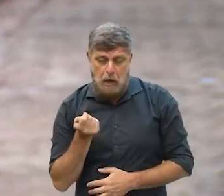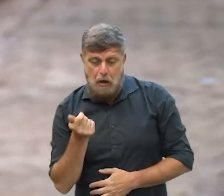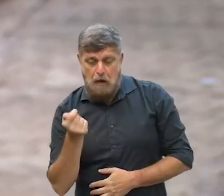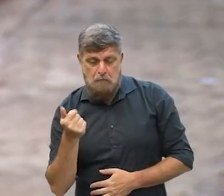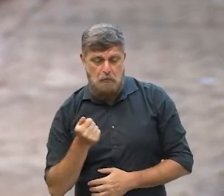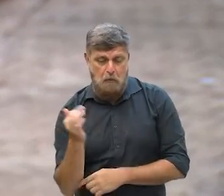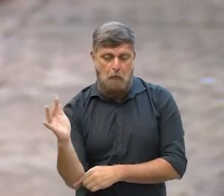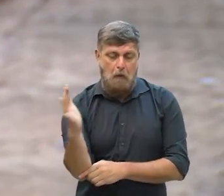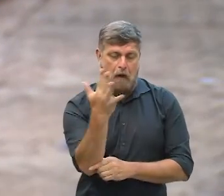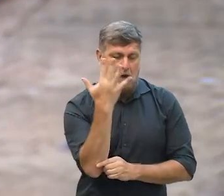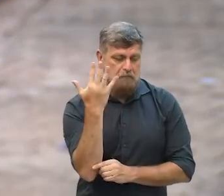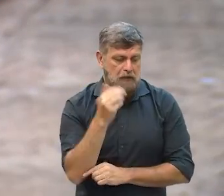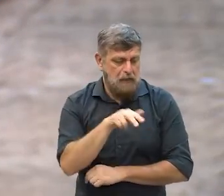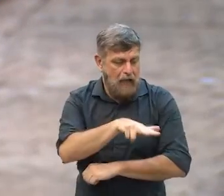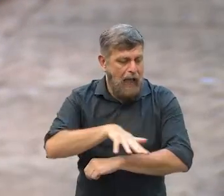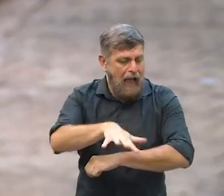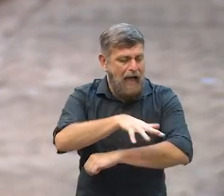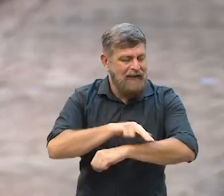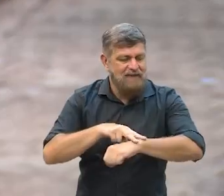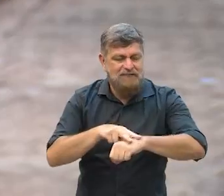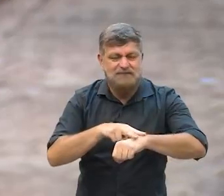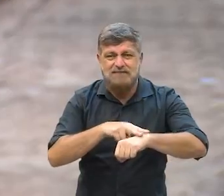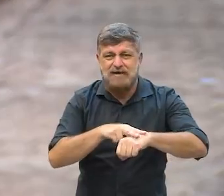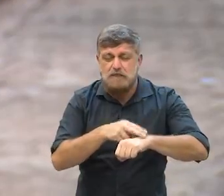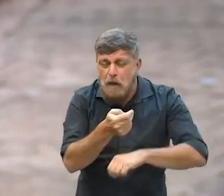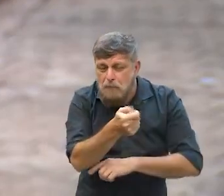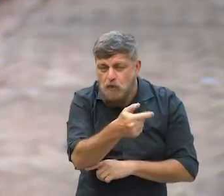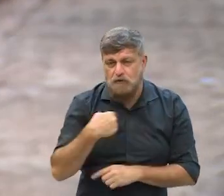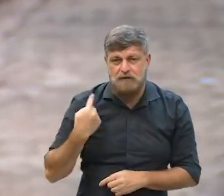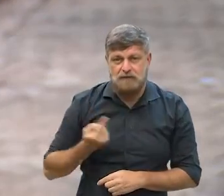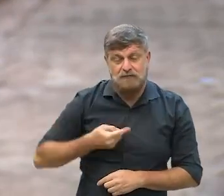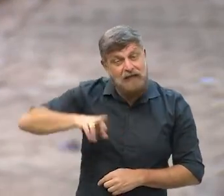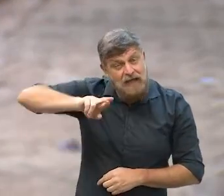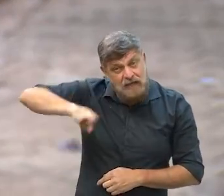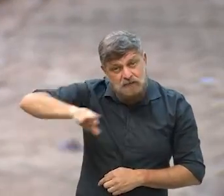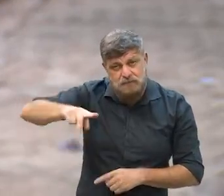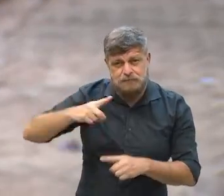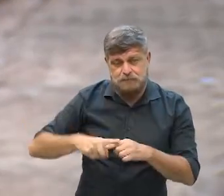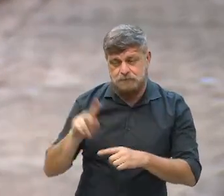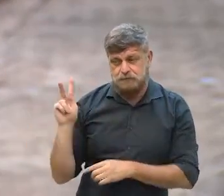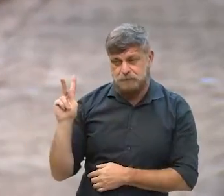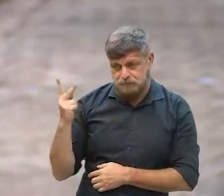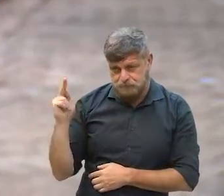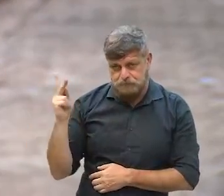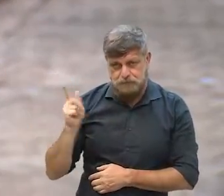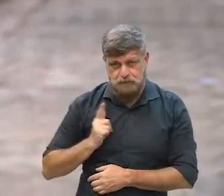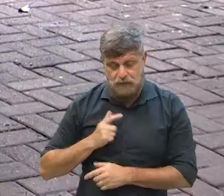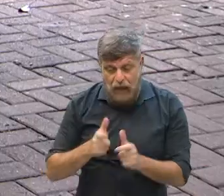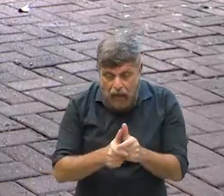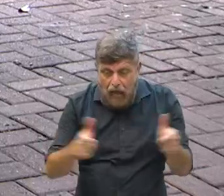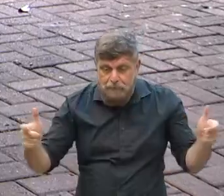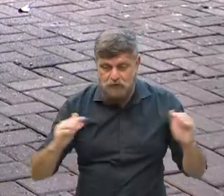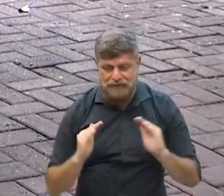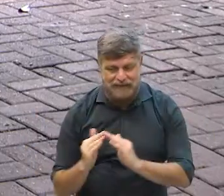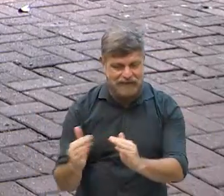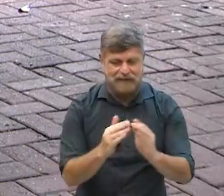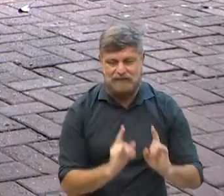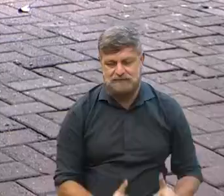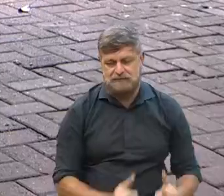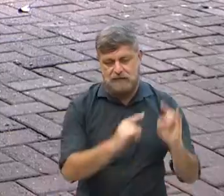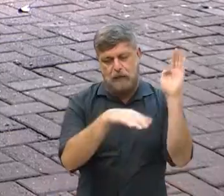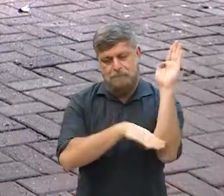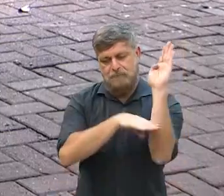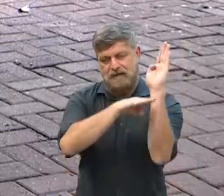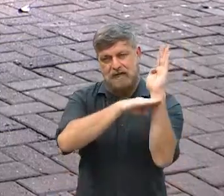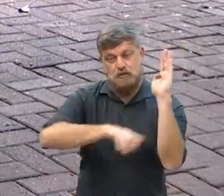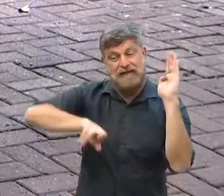uma cobertura vegetal menor? Então a gente já tira a diferença, porque Hortolândia é uma cidade predominantemente urbana, né? Diferente